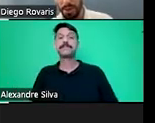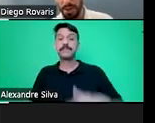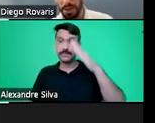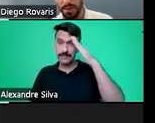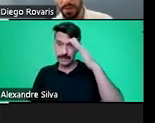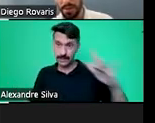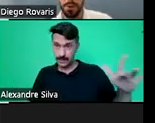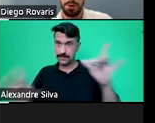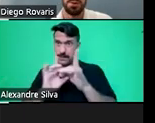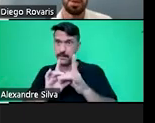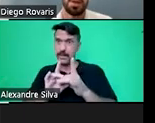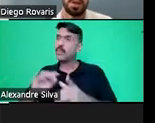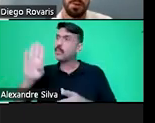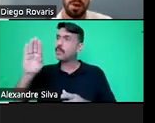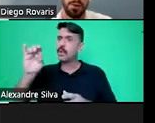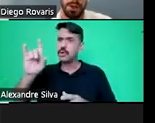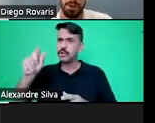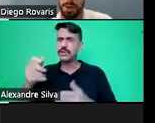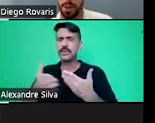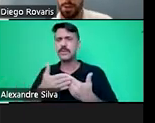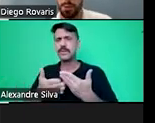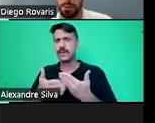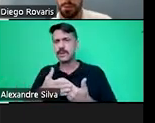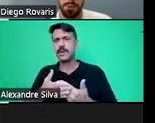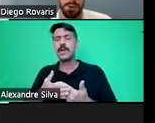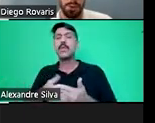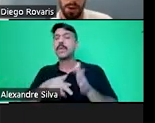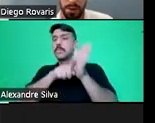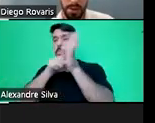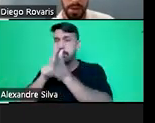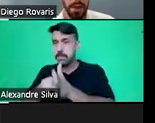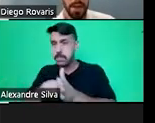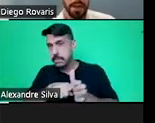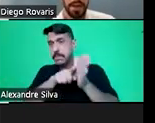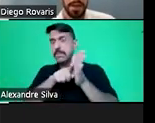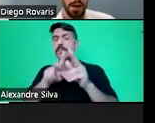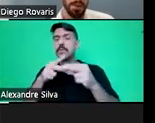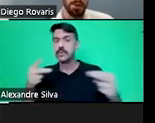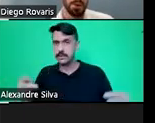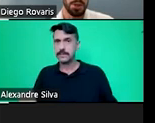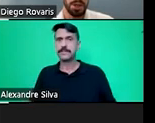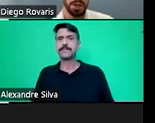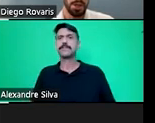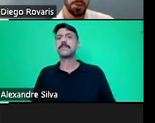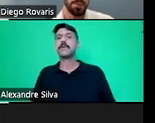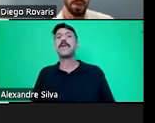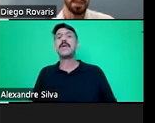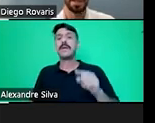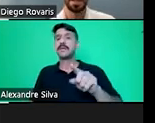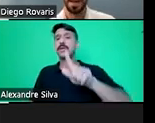conexão biológica são os estudos de associação por varredura genômica, o GWAS, que